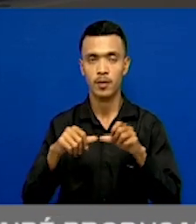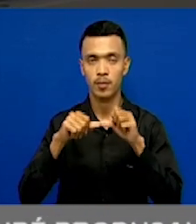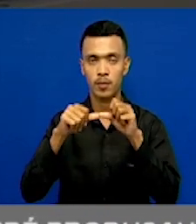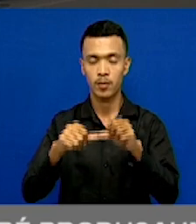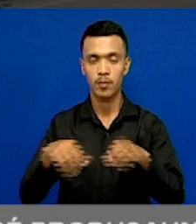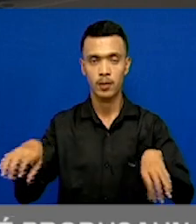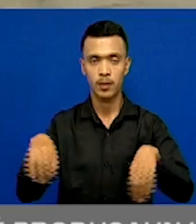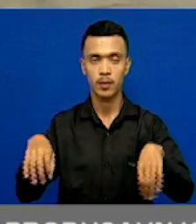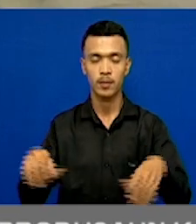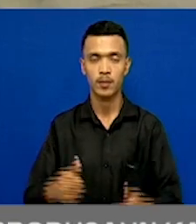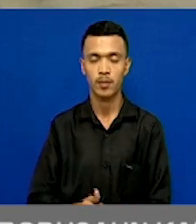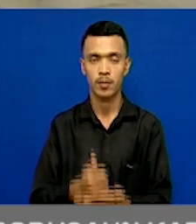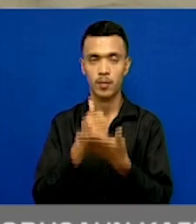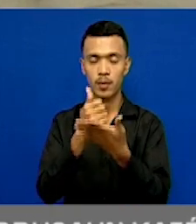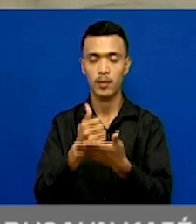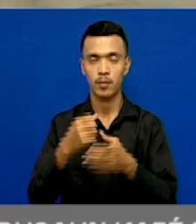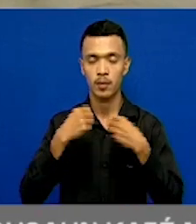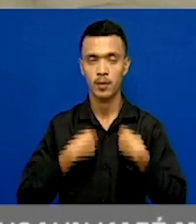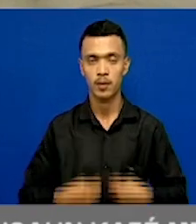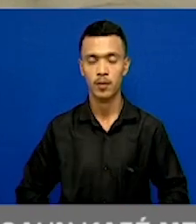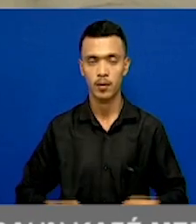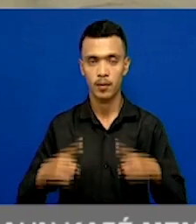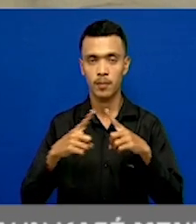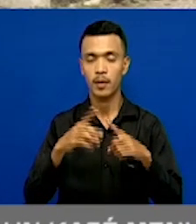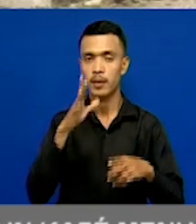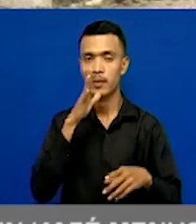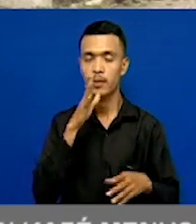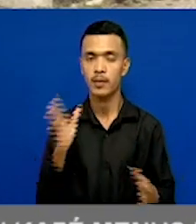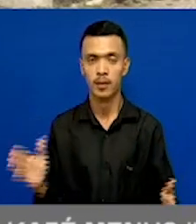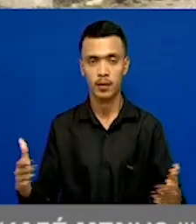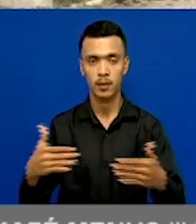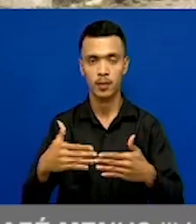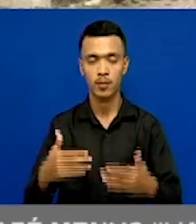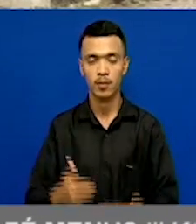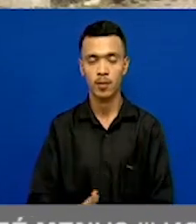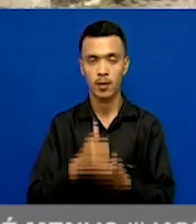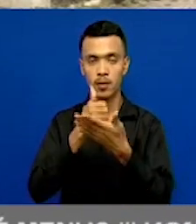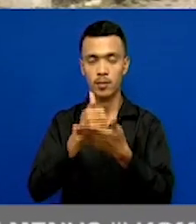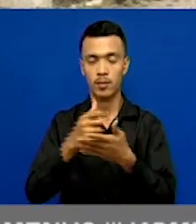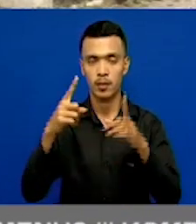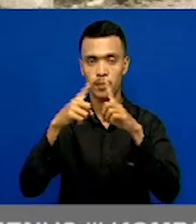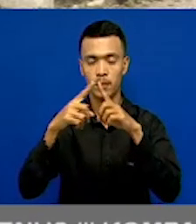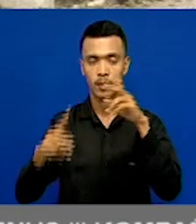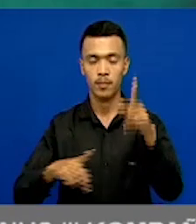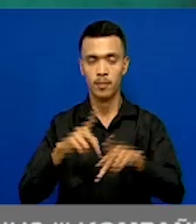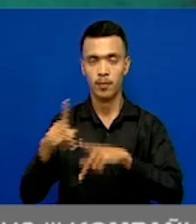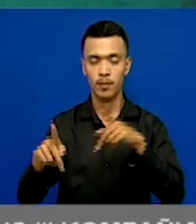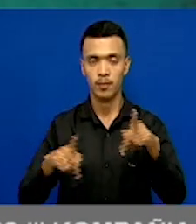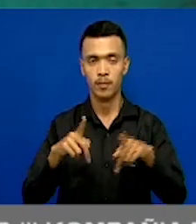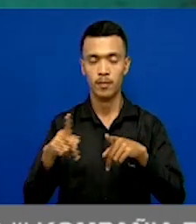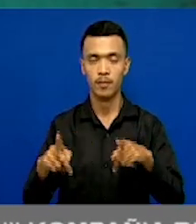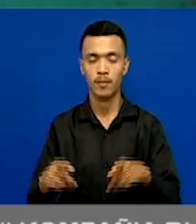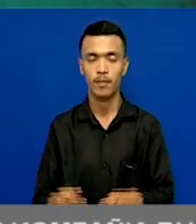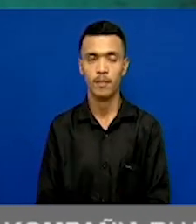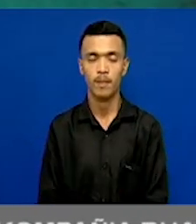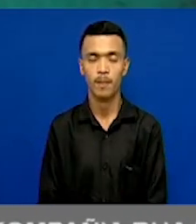a funcionar, onde foi atendimento saúde ba inang e sin rua, no halo tratamento ba povo. É, como atendimento de telegrado, né? Rápido,